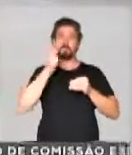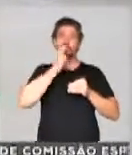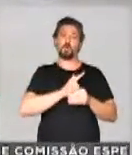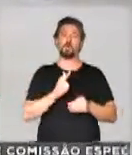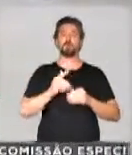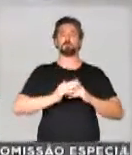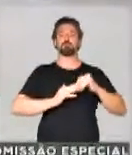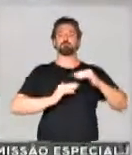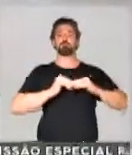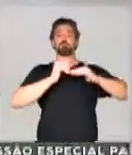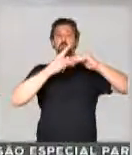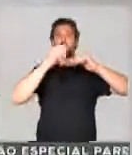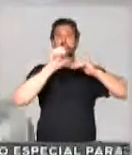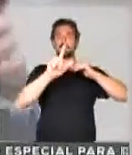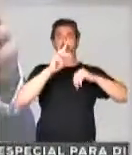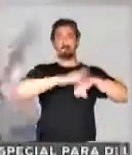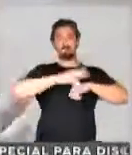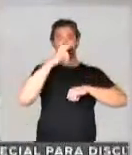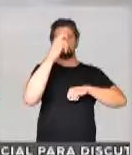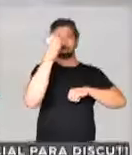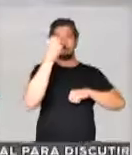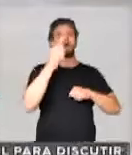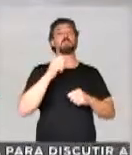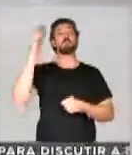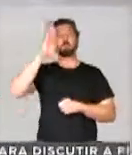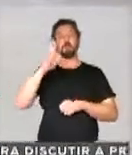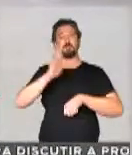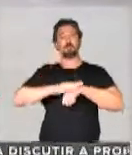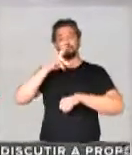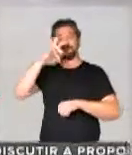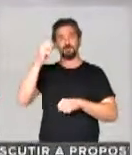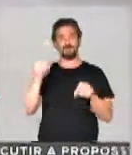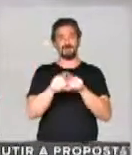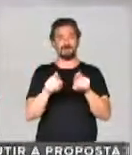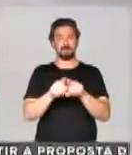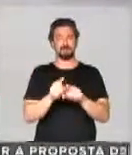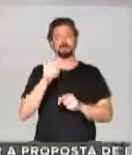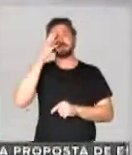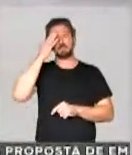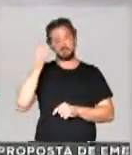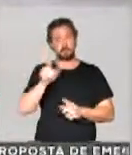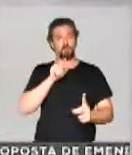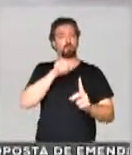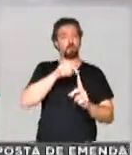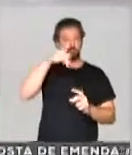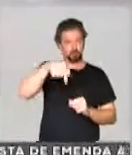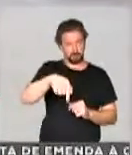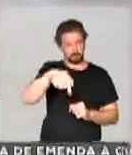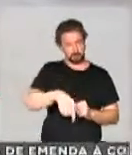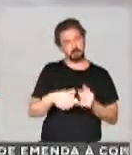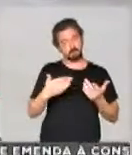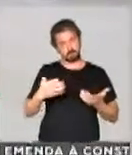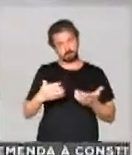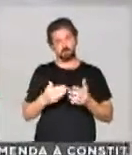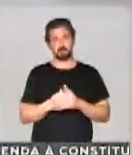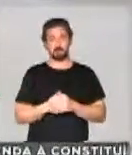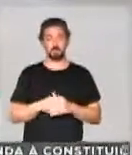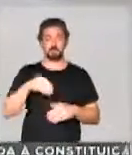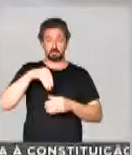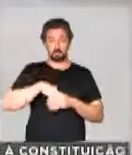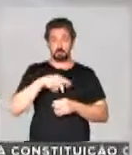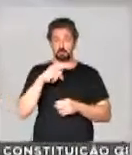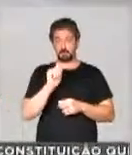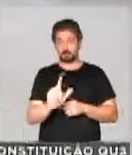construindo um PSL forte e um país forte a cada dia que passa. Nós sabemos das nossas missões aqui, dentro do